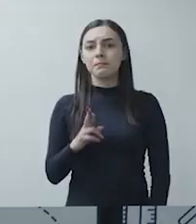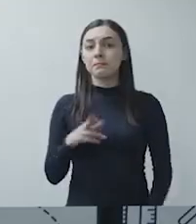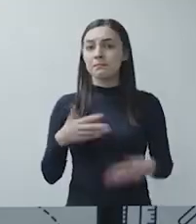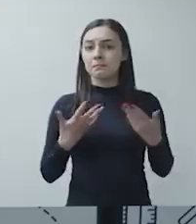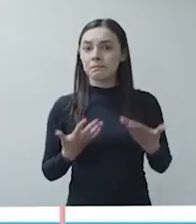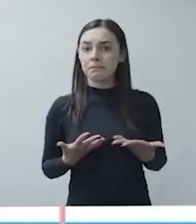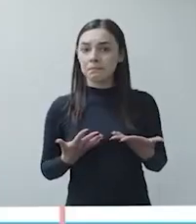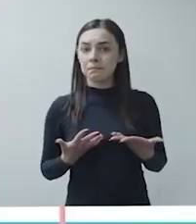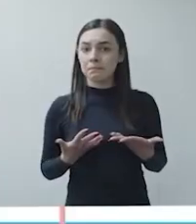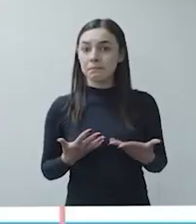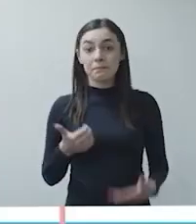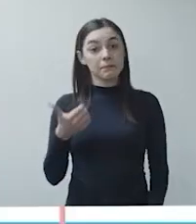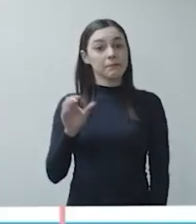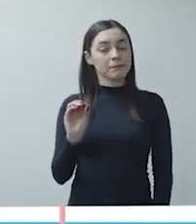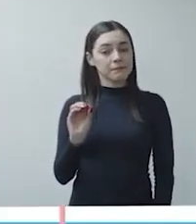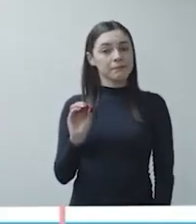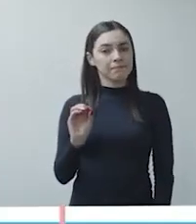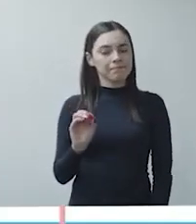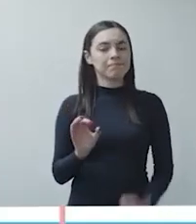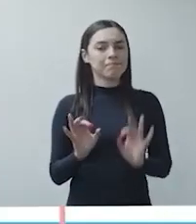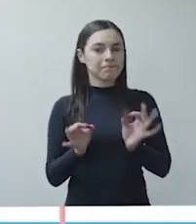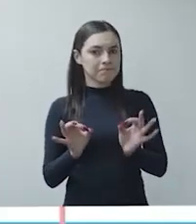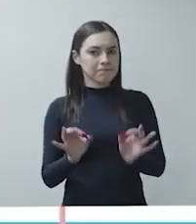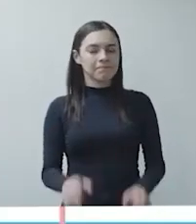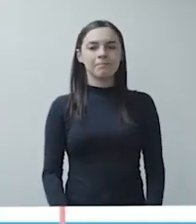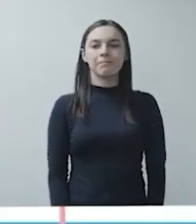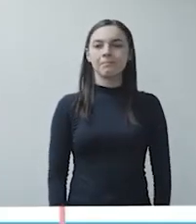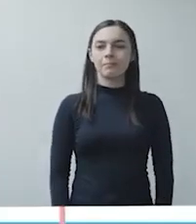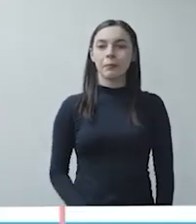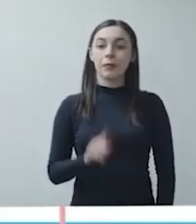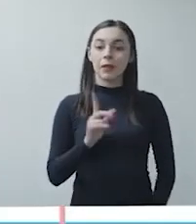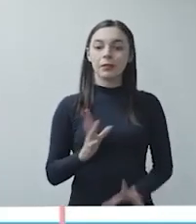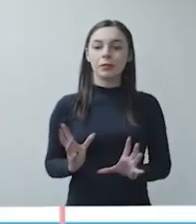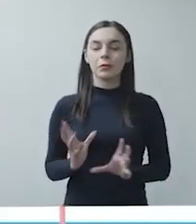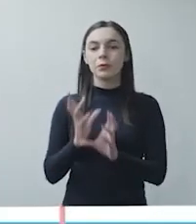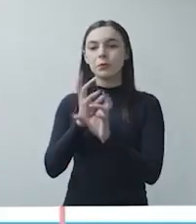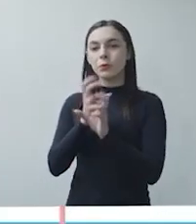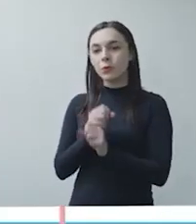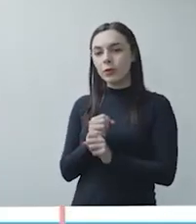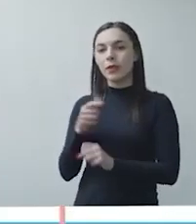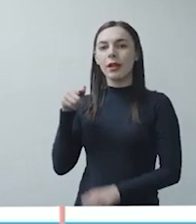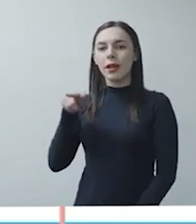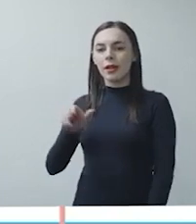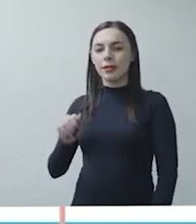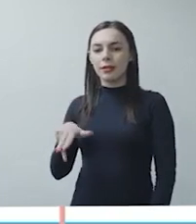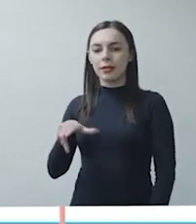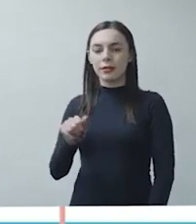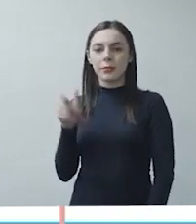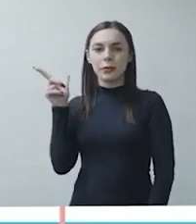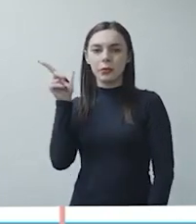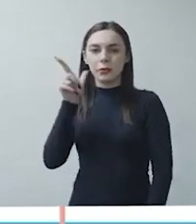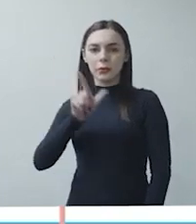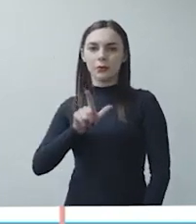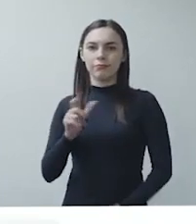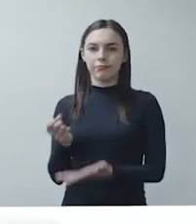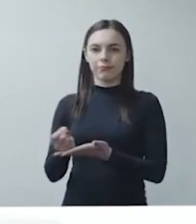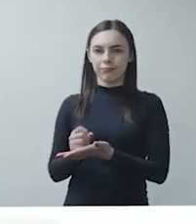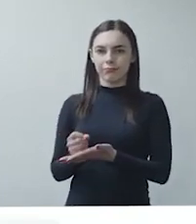a 10. Muito bem. Foi a quantidade de pontos que a Ana fez quando